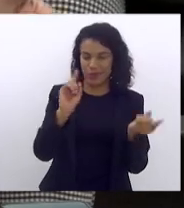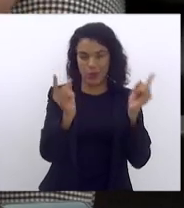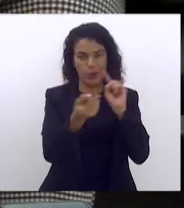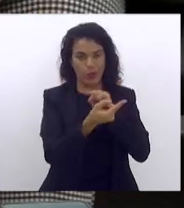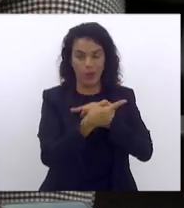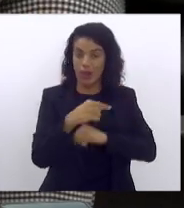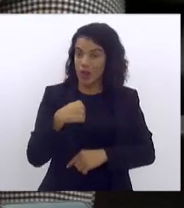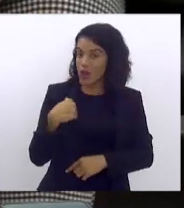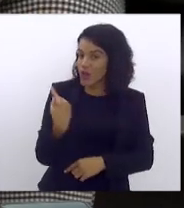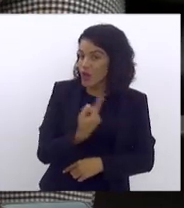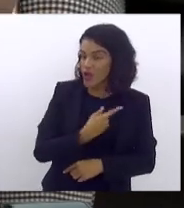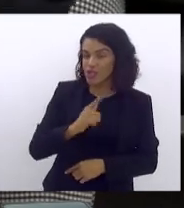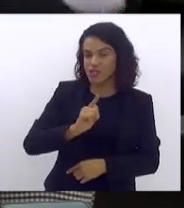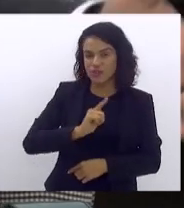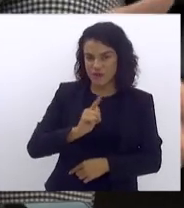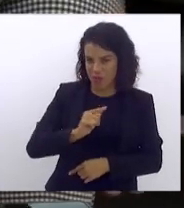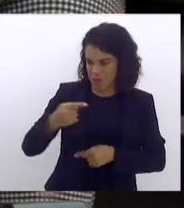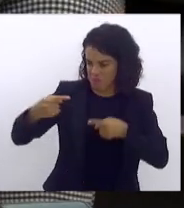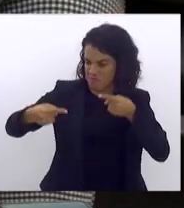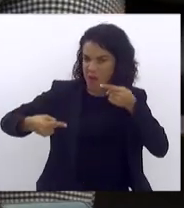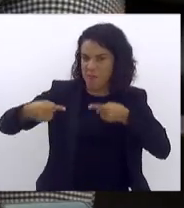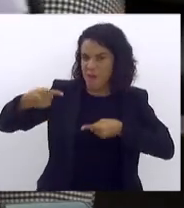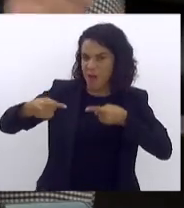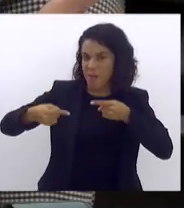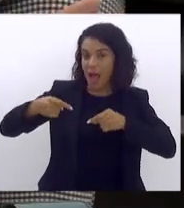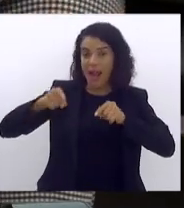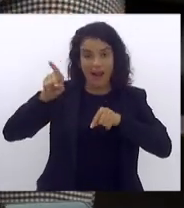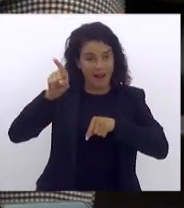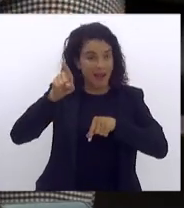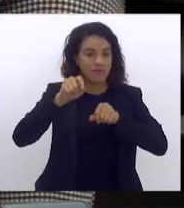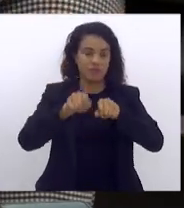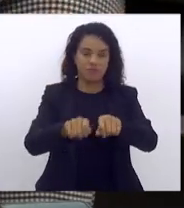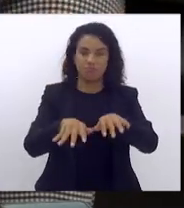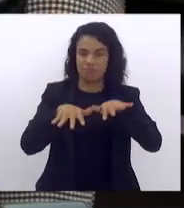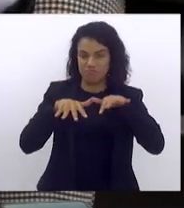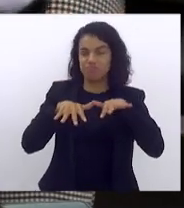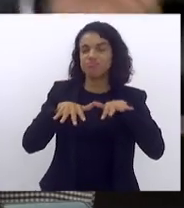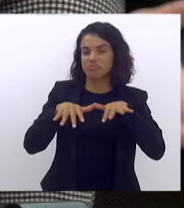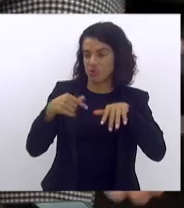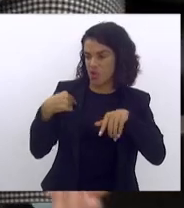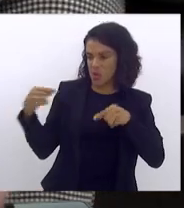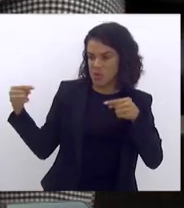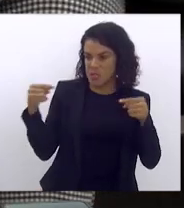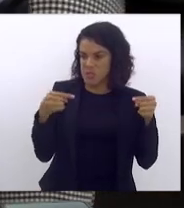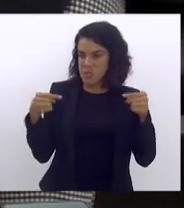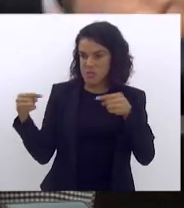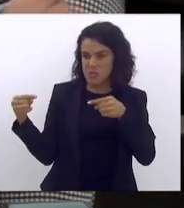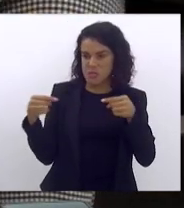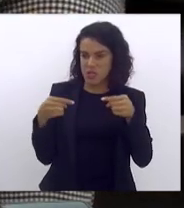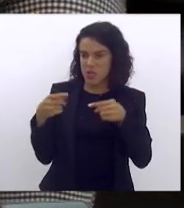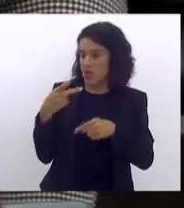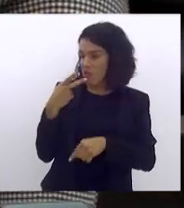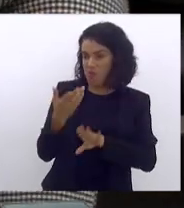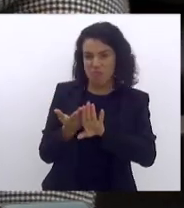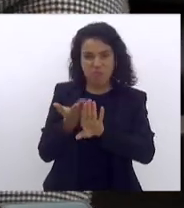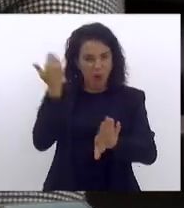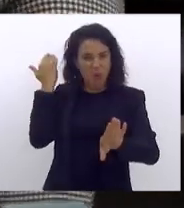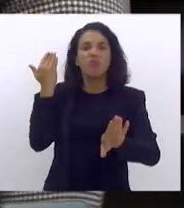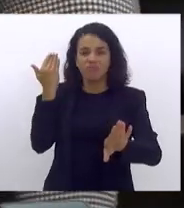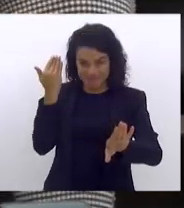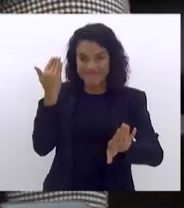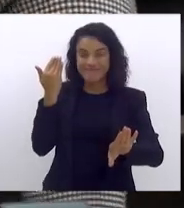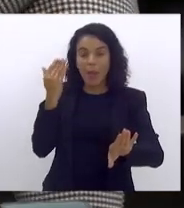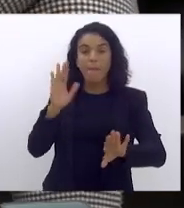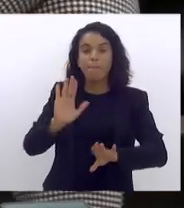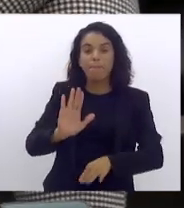até teve embates duros em plenário, muito duríssimos, né? Ficamos um bom tempo sem se falar, inclusive, e